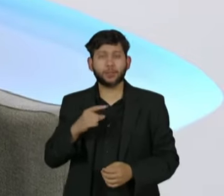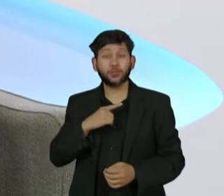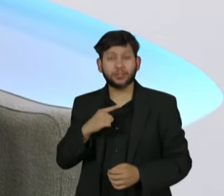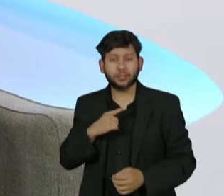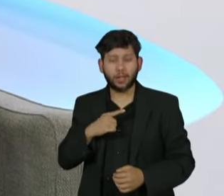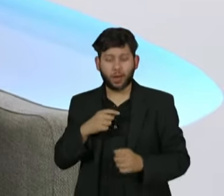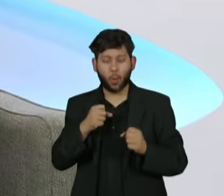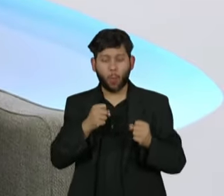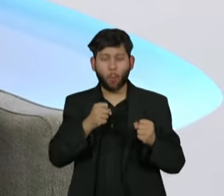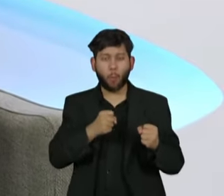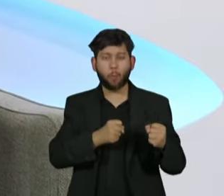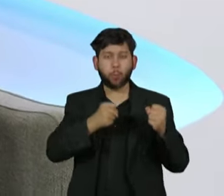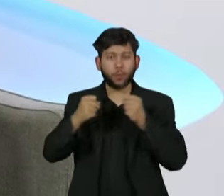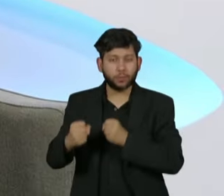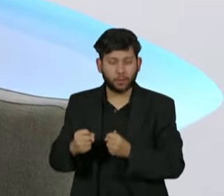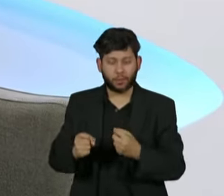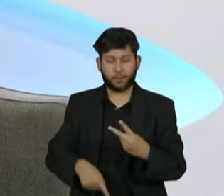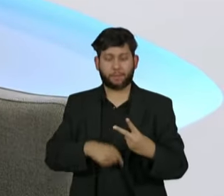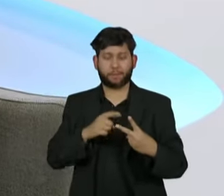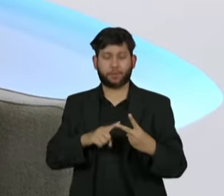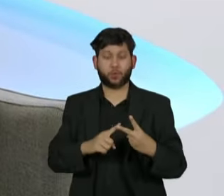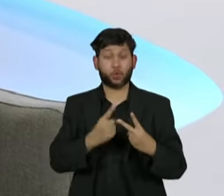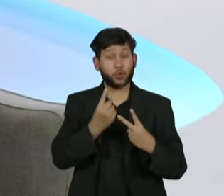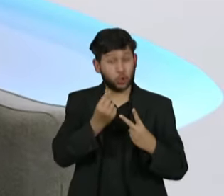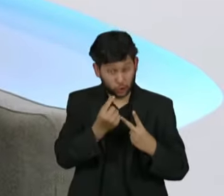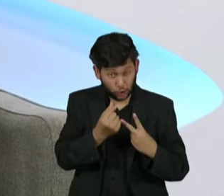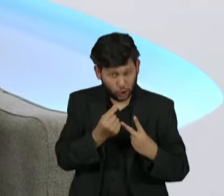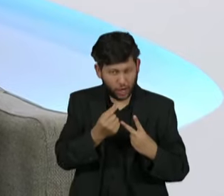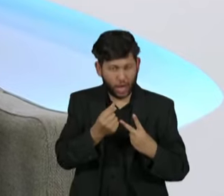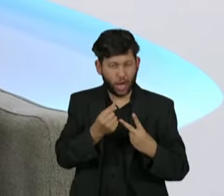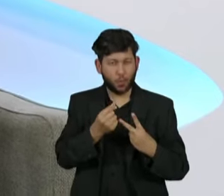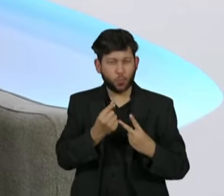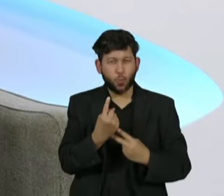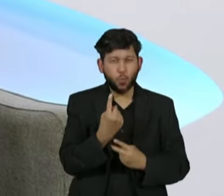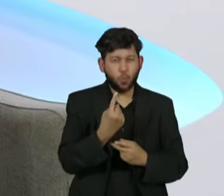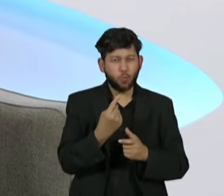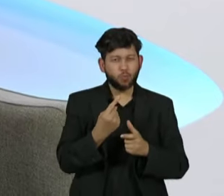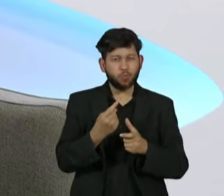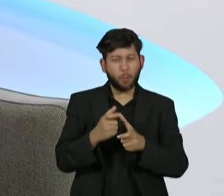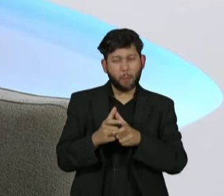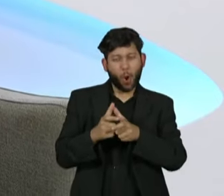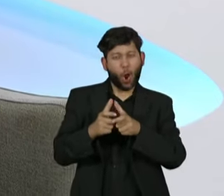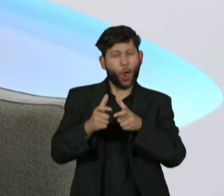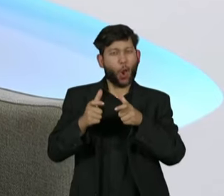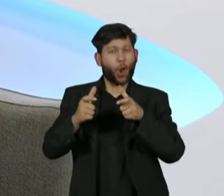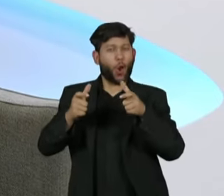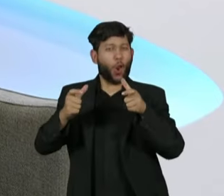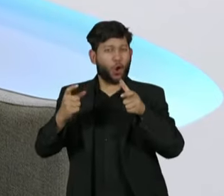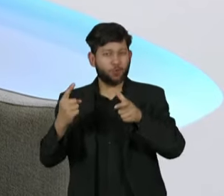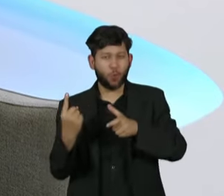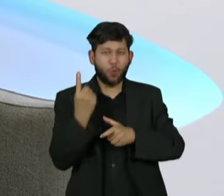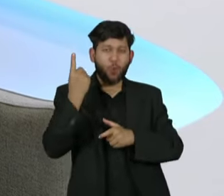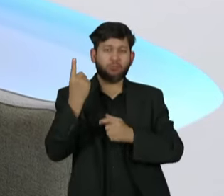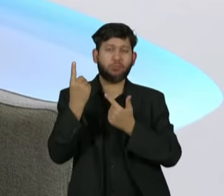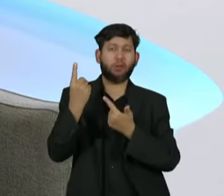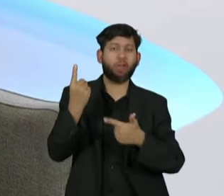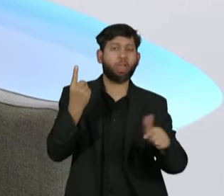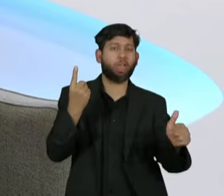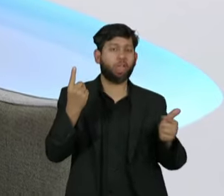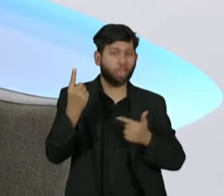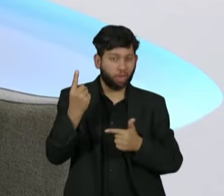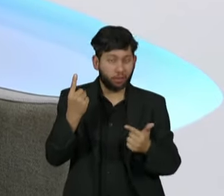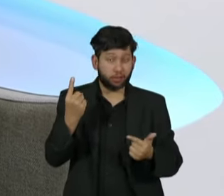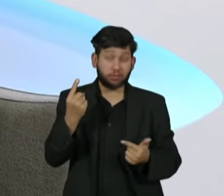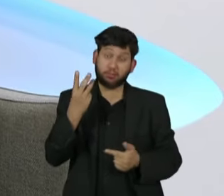poder e de dinheiro para ser bem objetivo que ocorreu nos últimos 30 anos basicamente